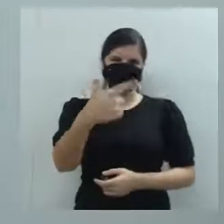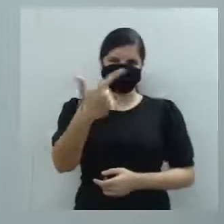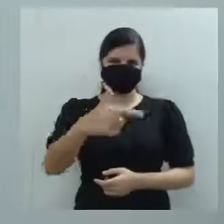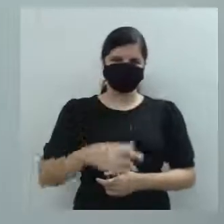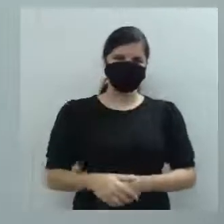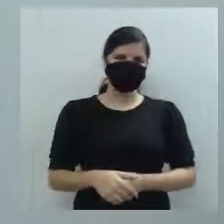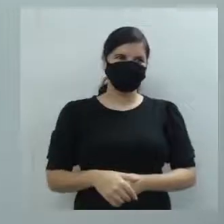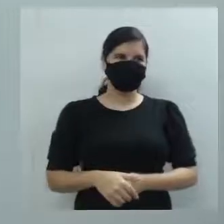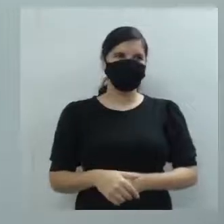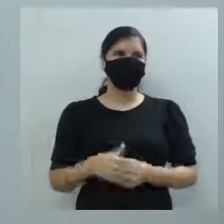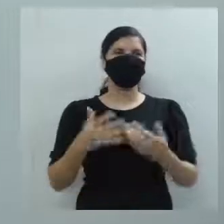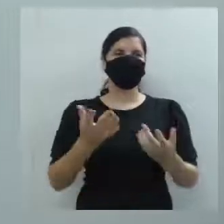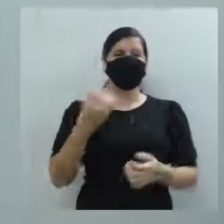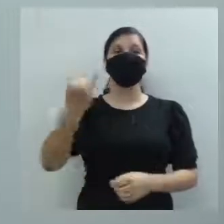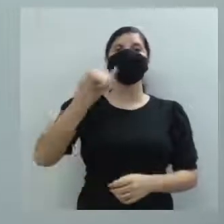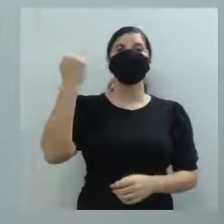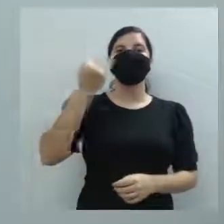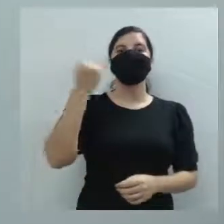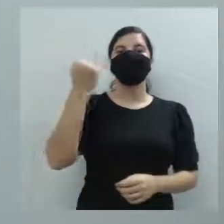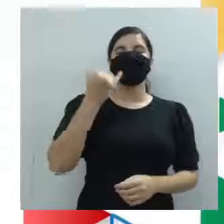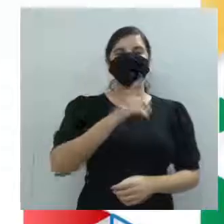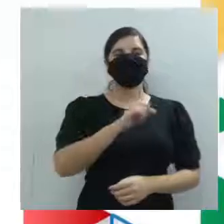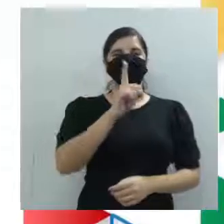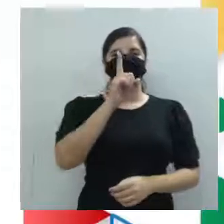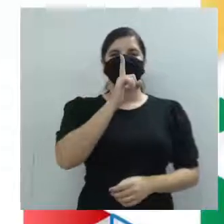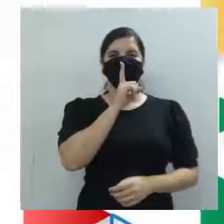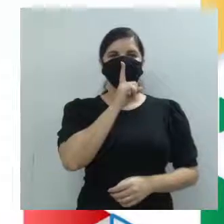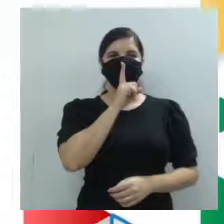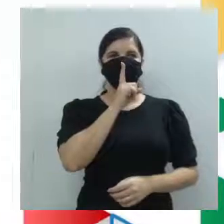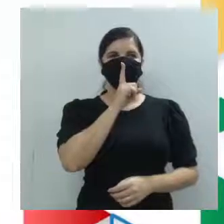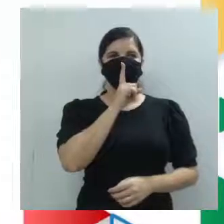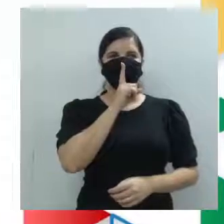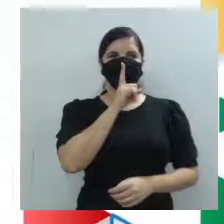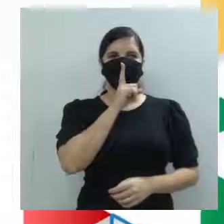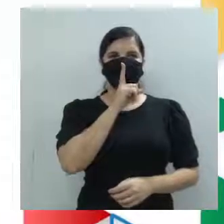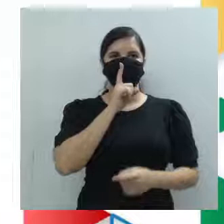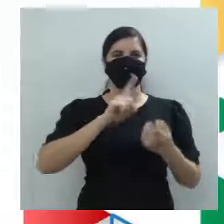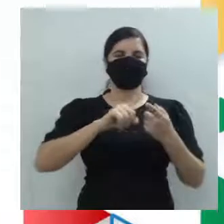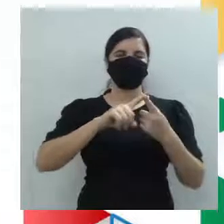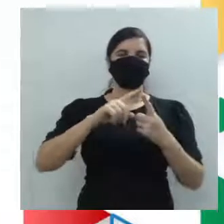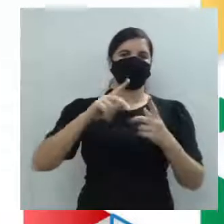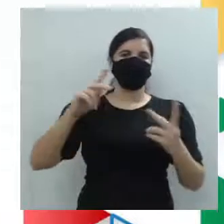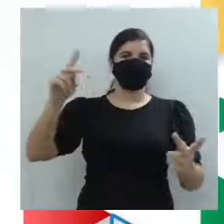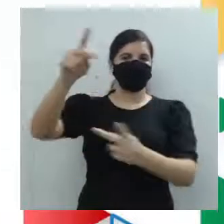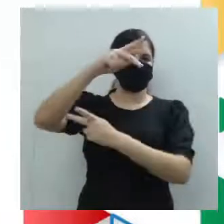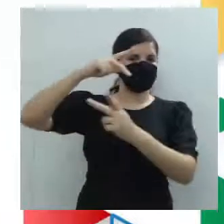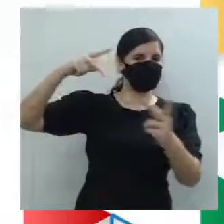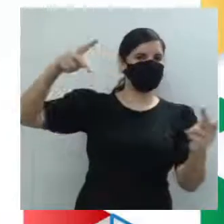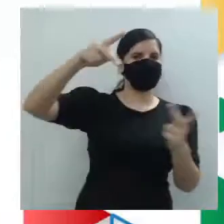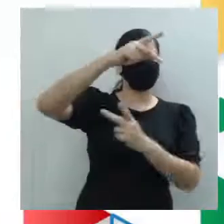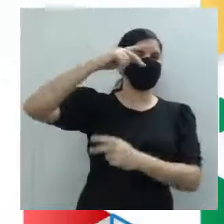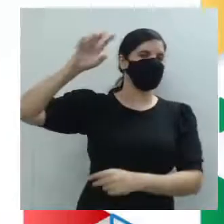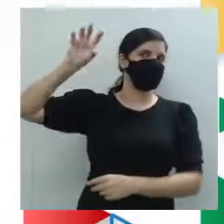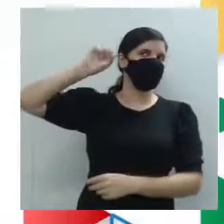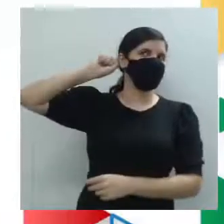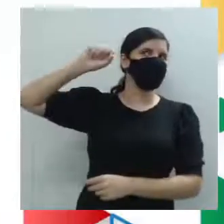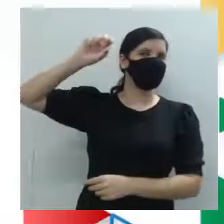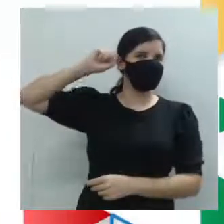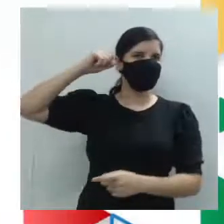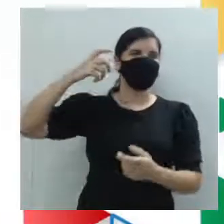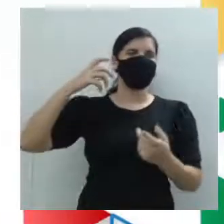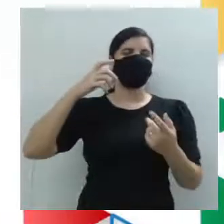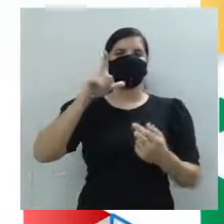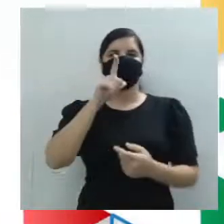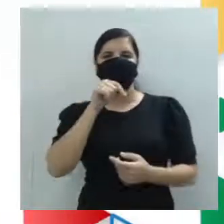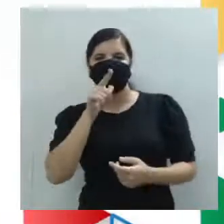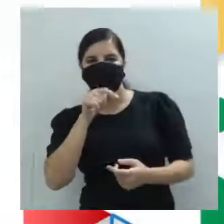ponto importante, na tela eu trago o silêncio, o som do ar em um texto escrito, da água, da